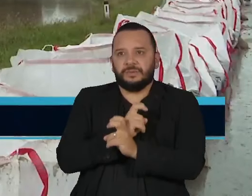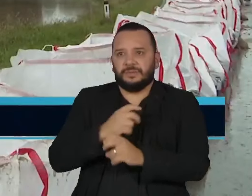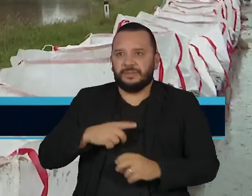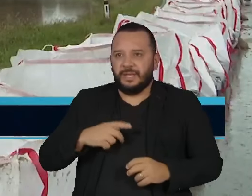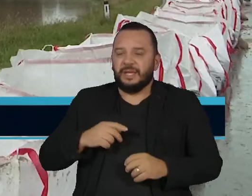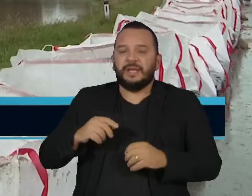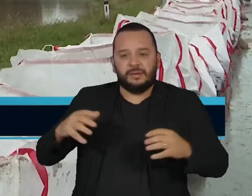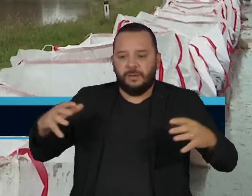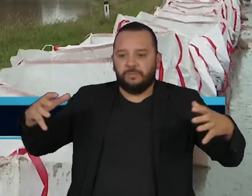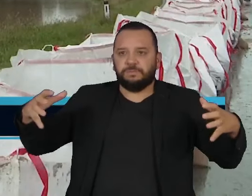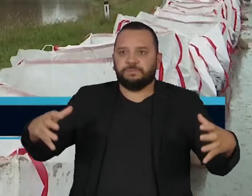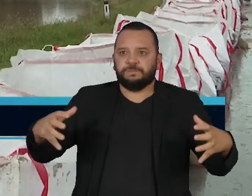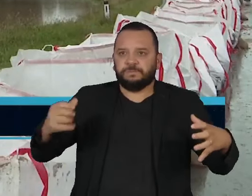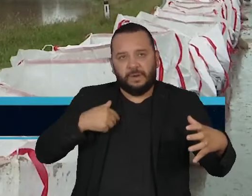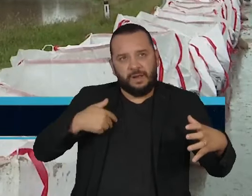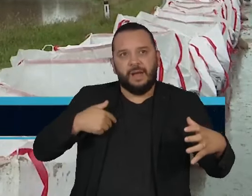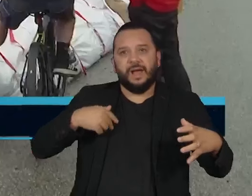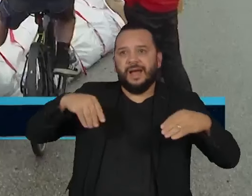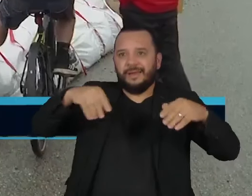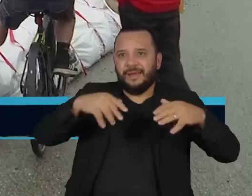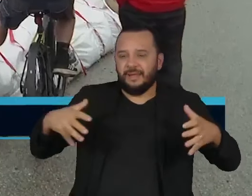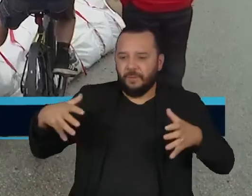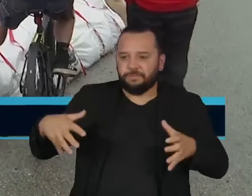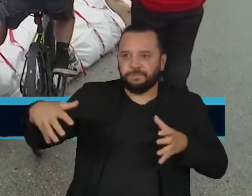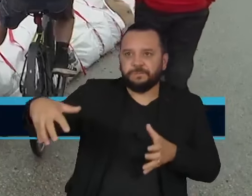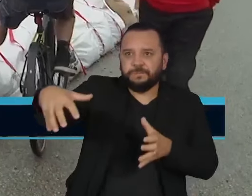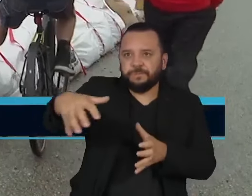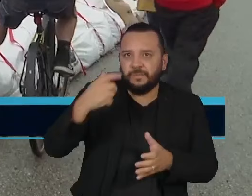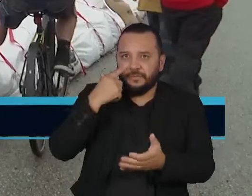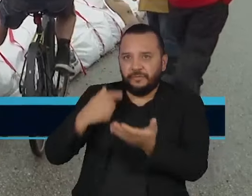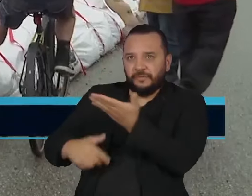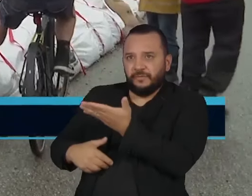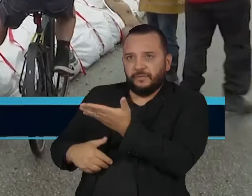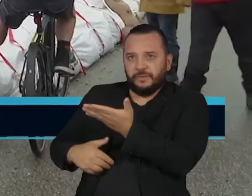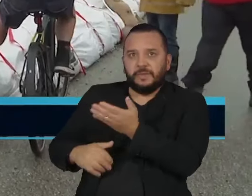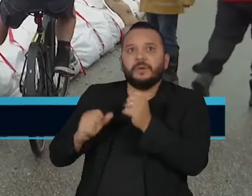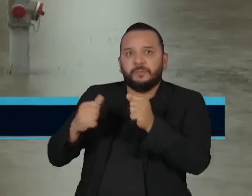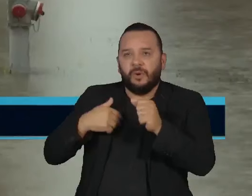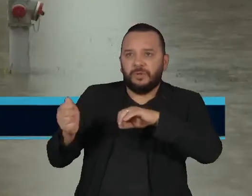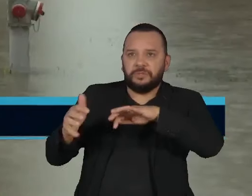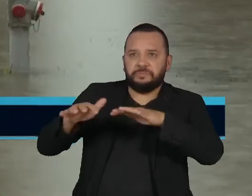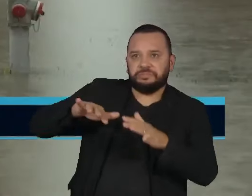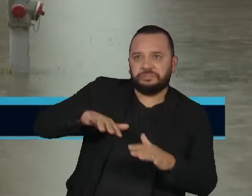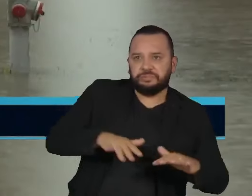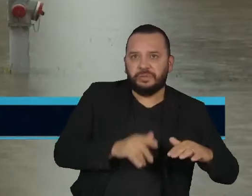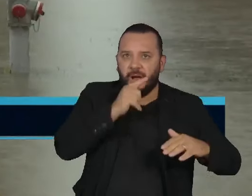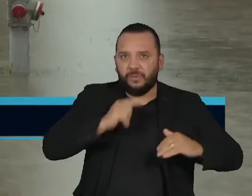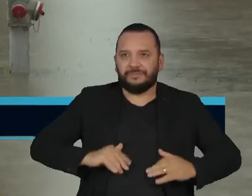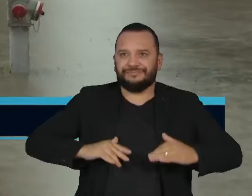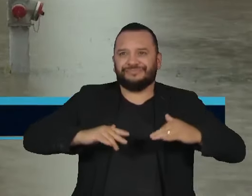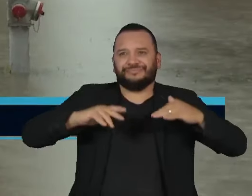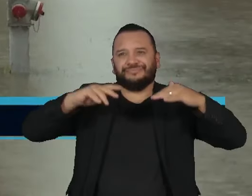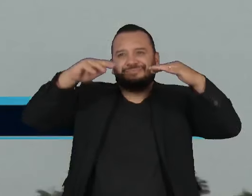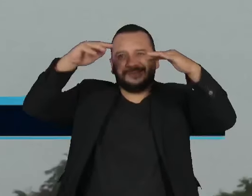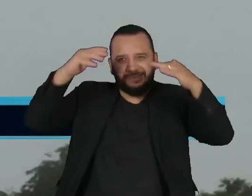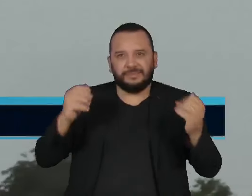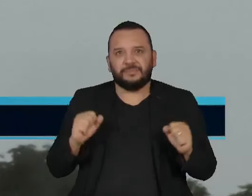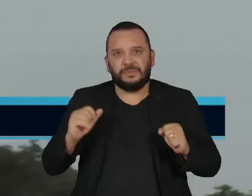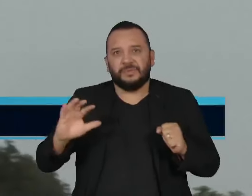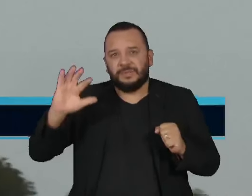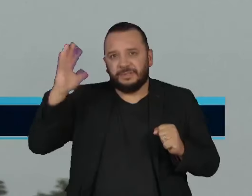redor do reservatório de Altenstein, que corre o risco de romper e causar uma inundação ainda maior no seu entorno.